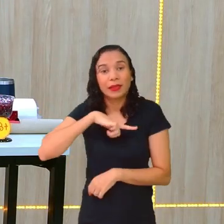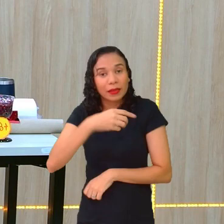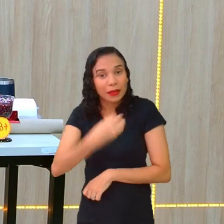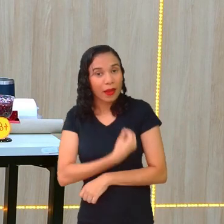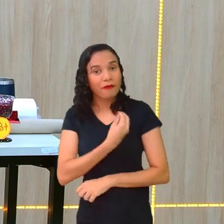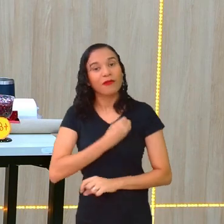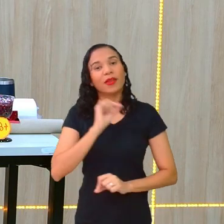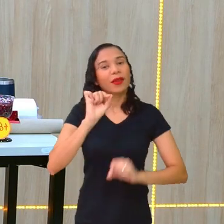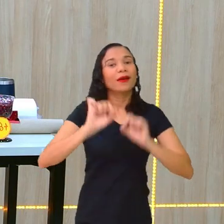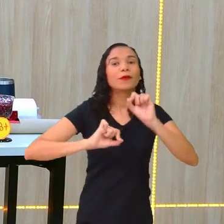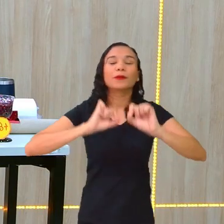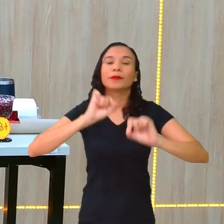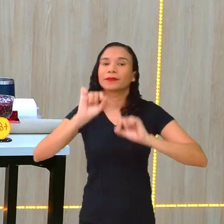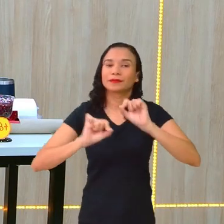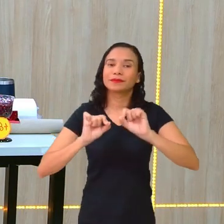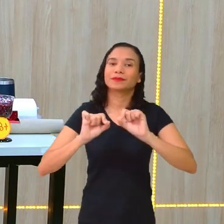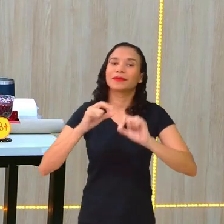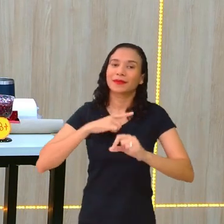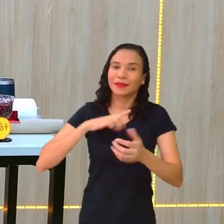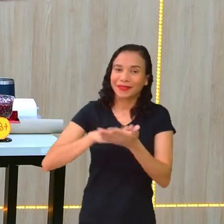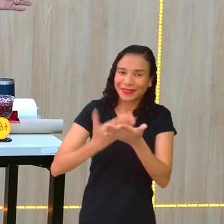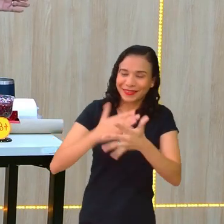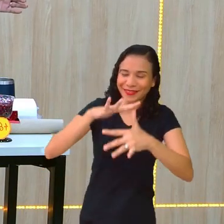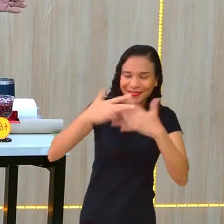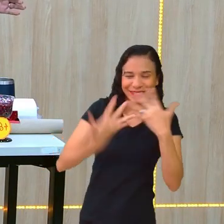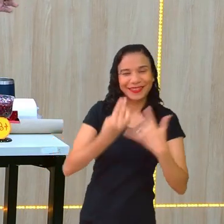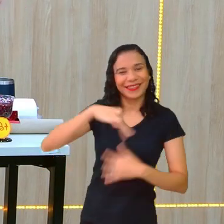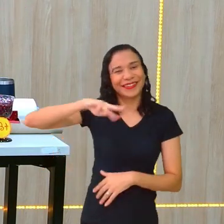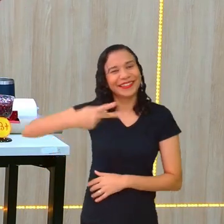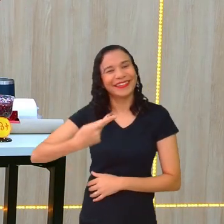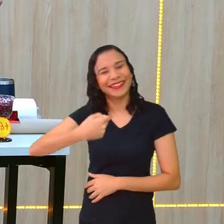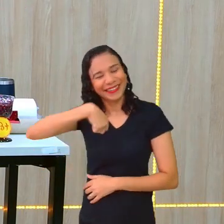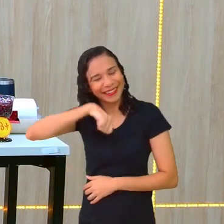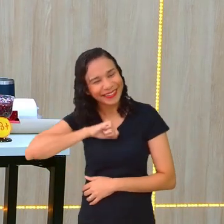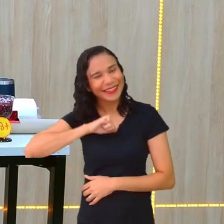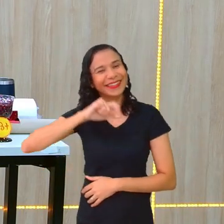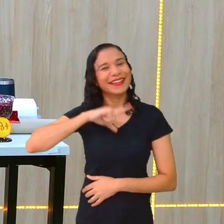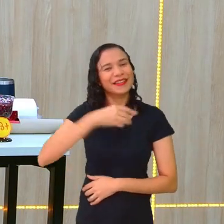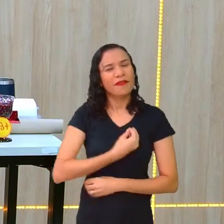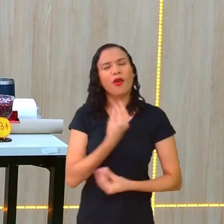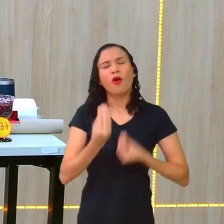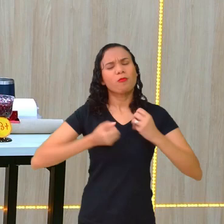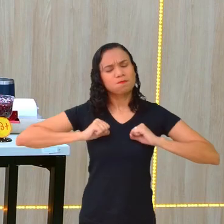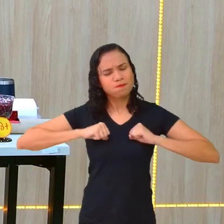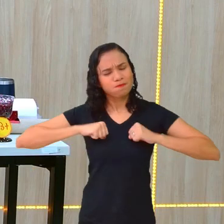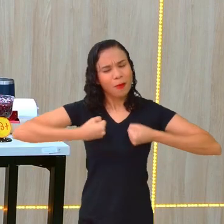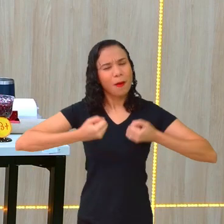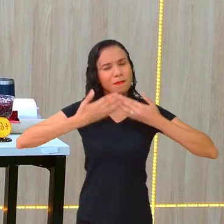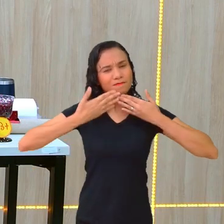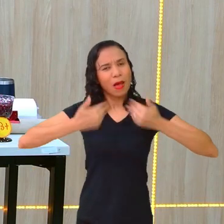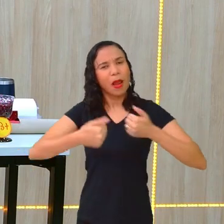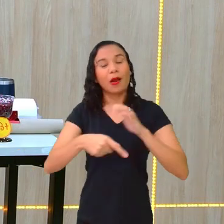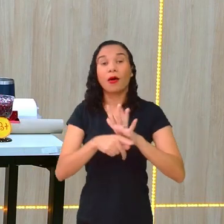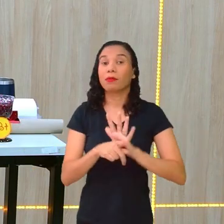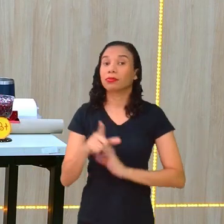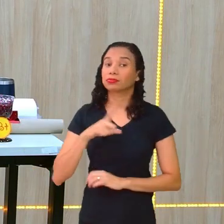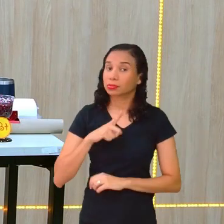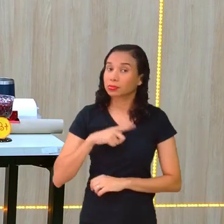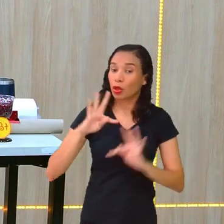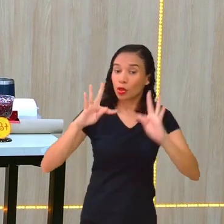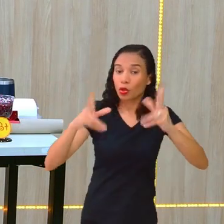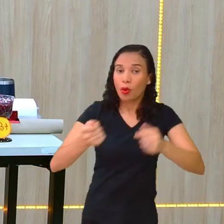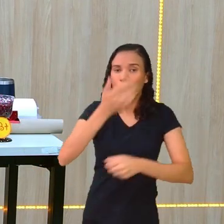né, contando com a nossa querida Helena, que está aí, gente, se esforçando, dando o melhor para que todos